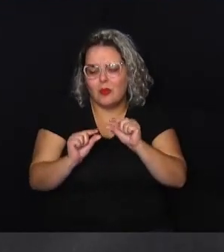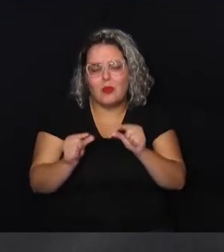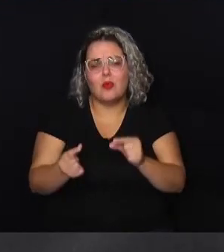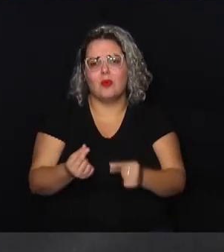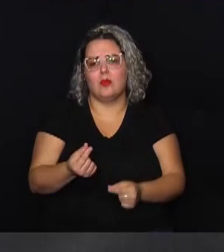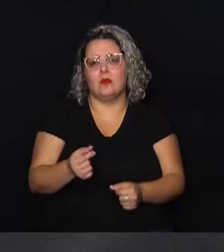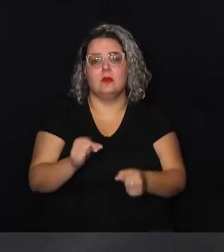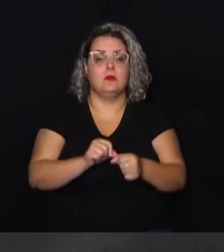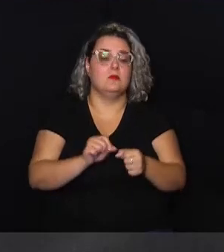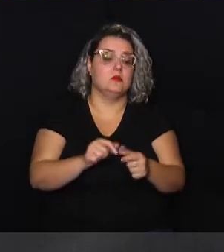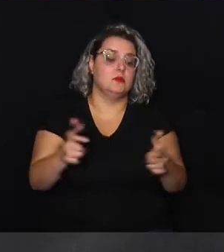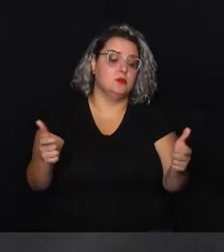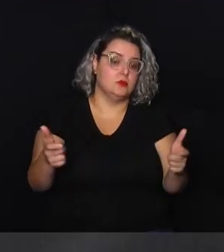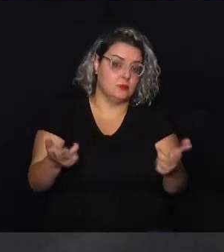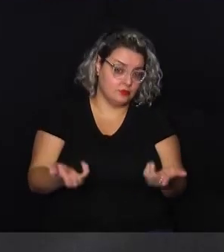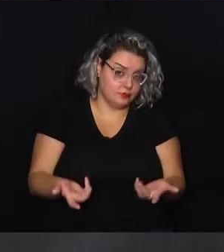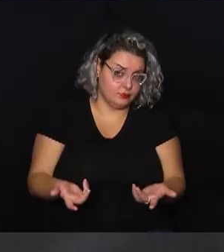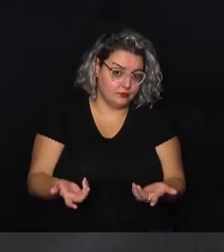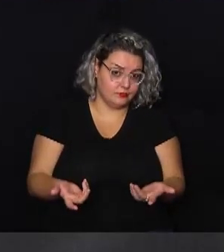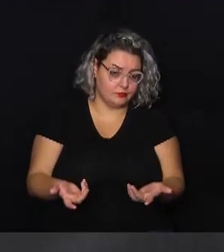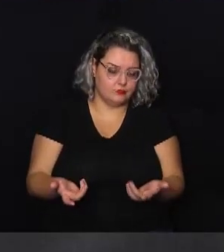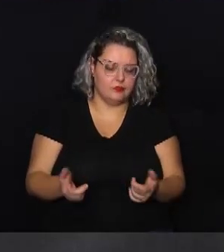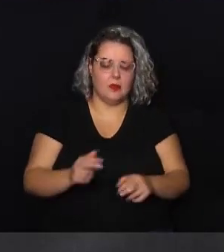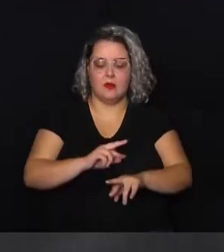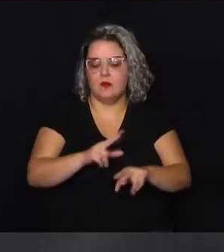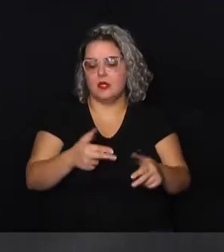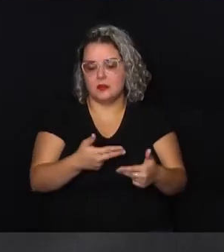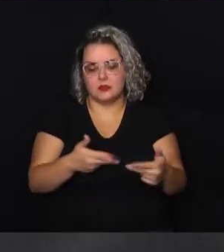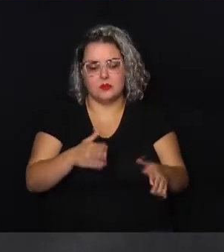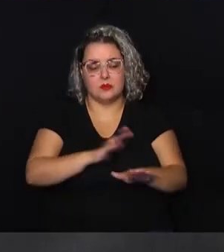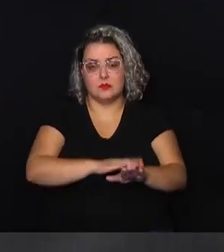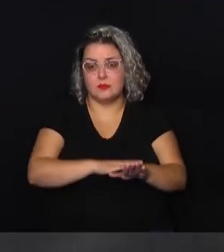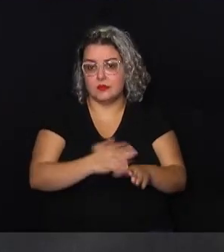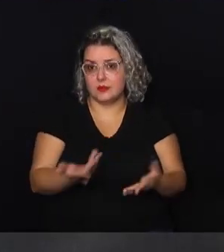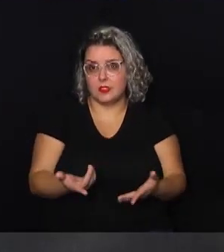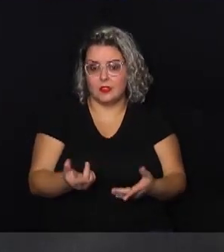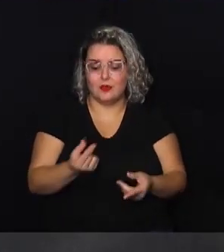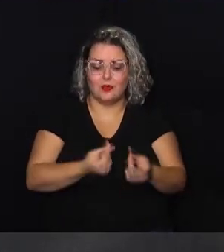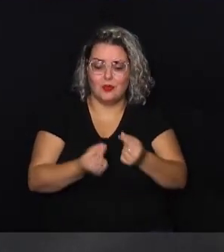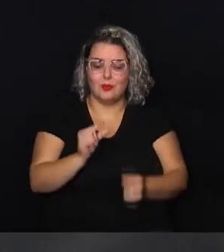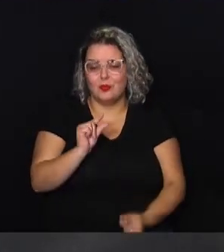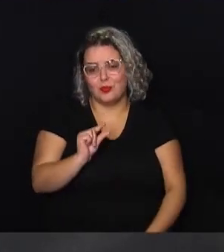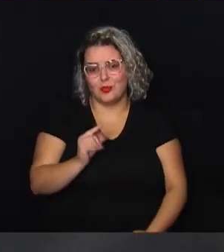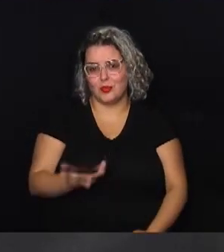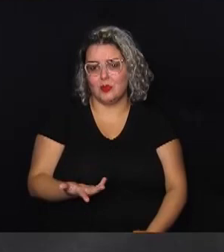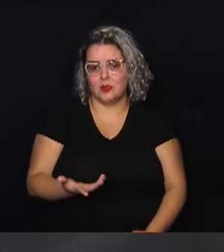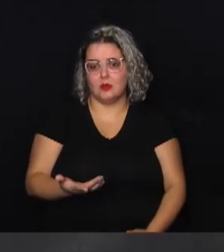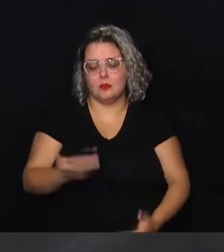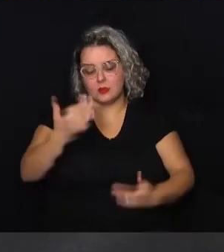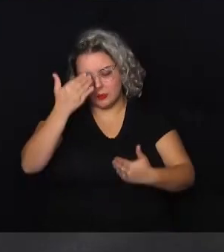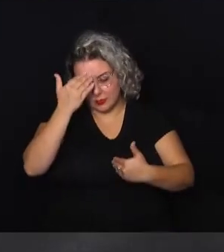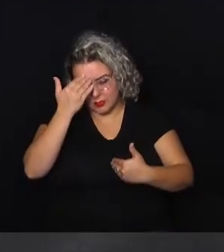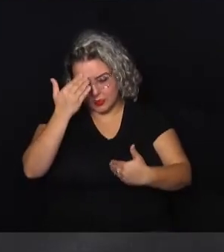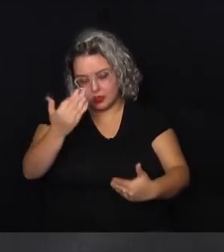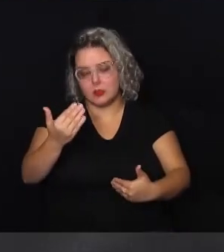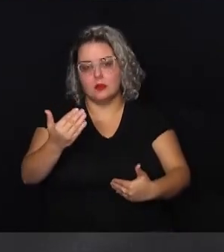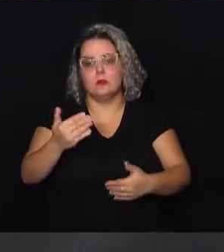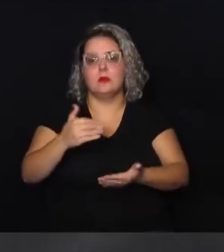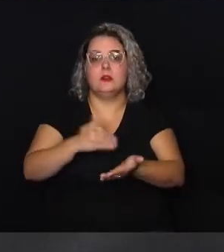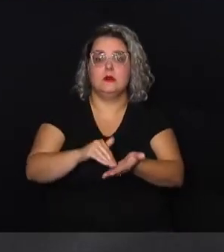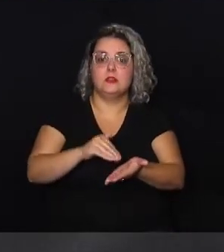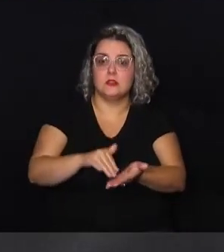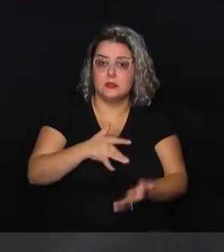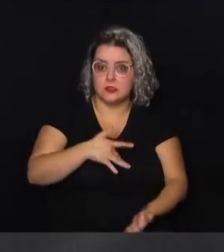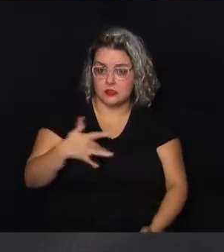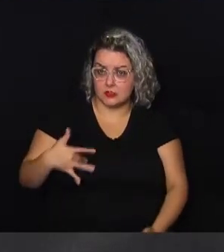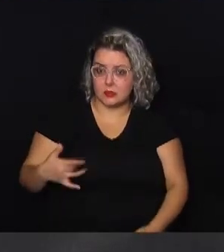fizeram tanto, né? Então, eu estou aqui mais para expressar a minha gratidão, tanto pela Secretaria da Saúde de Campinas,